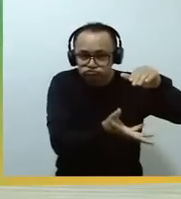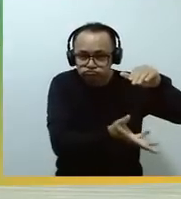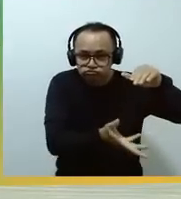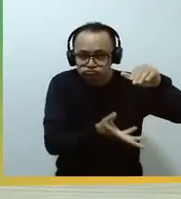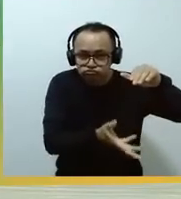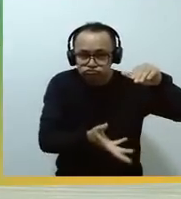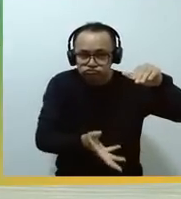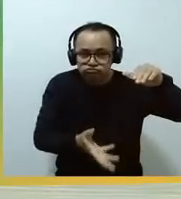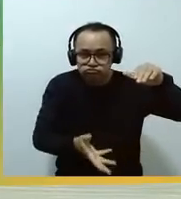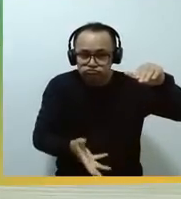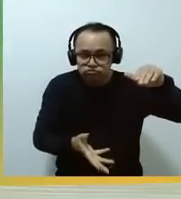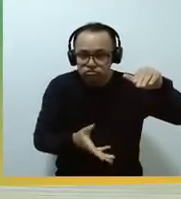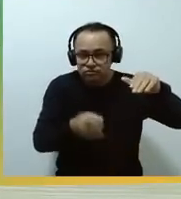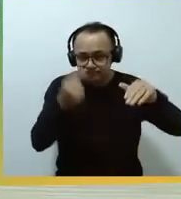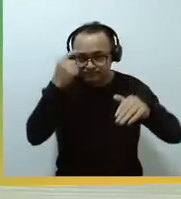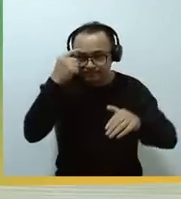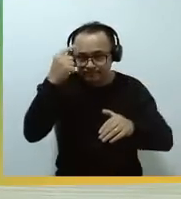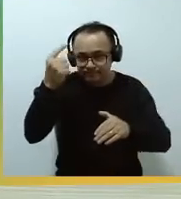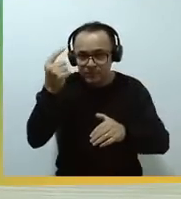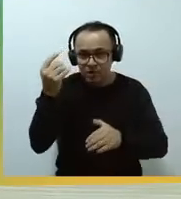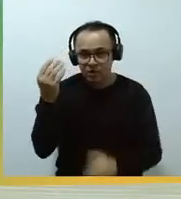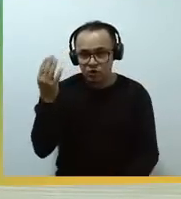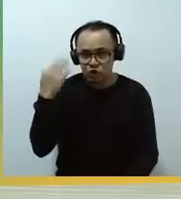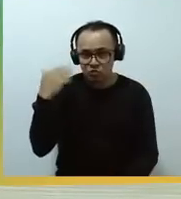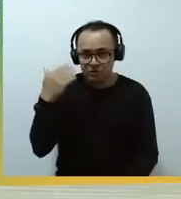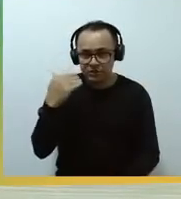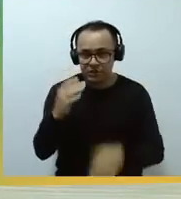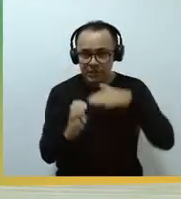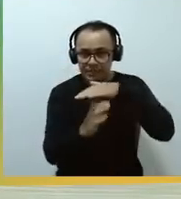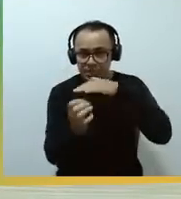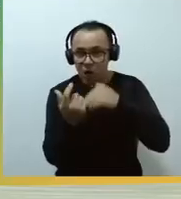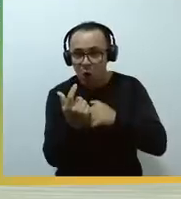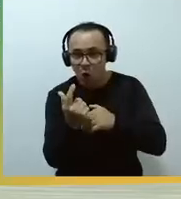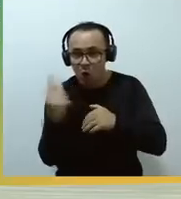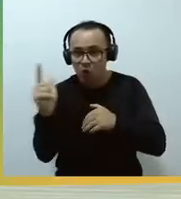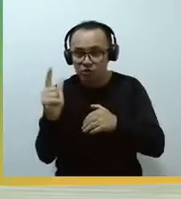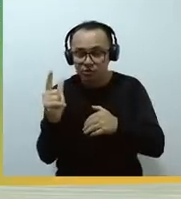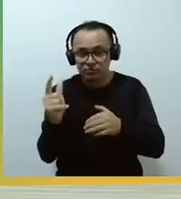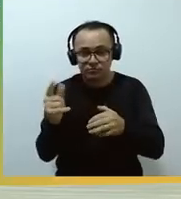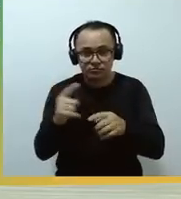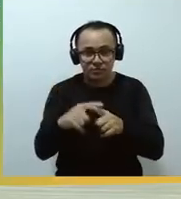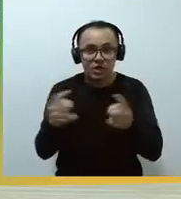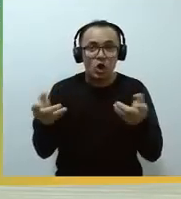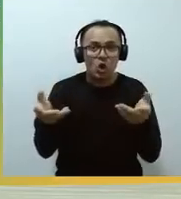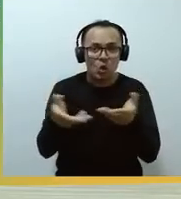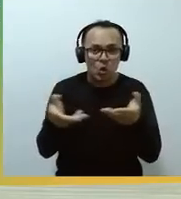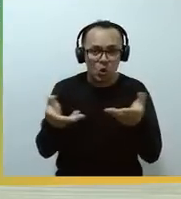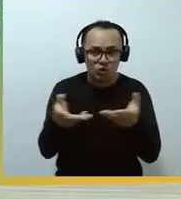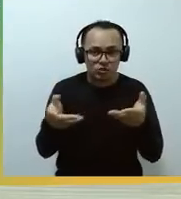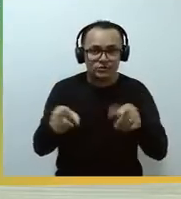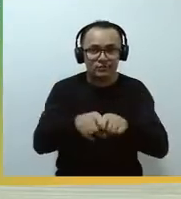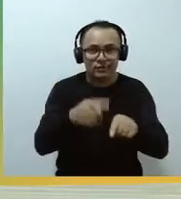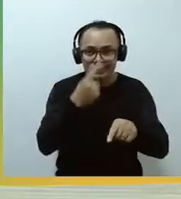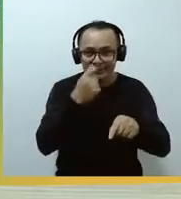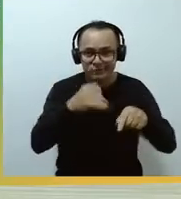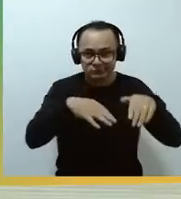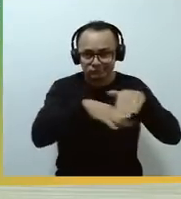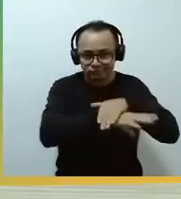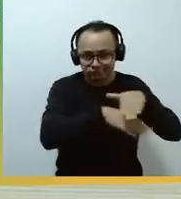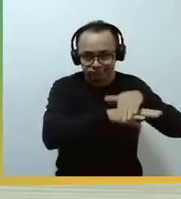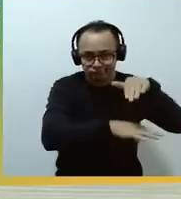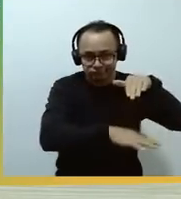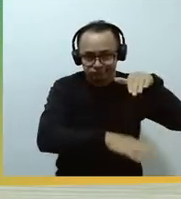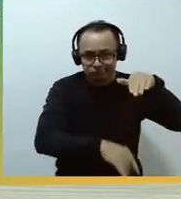pela CEMASA, mas atualmente ele também é objeto de investigação por conta de um contrato terceirizado, que é com a